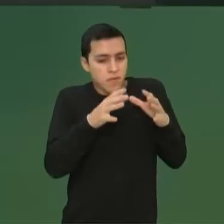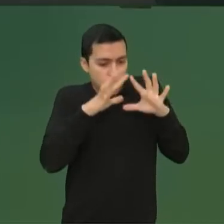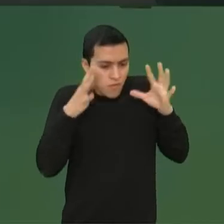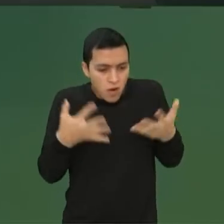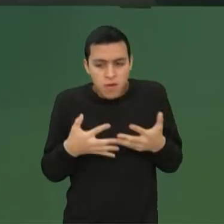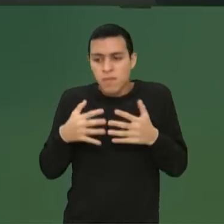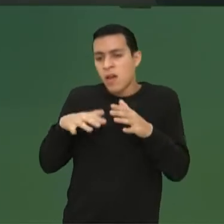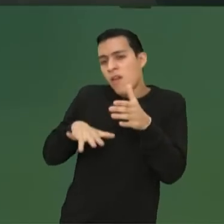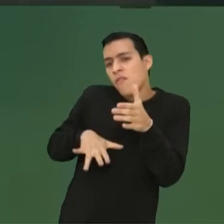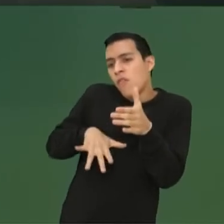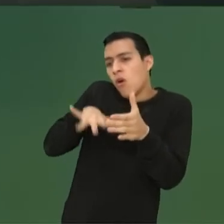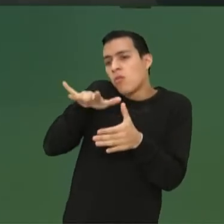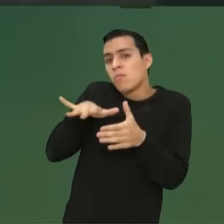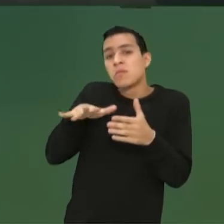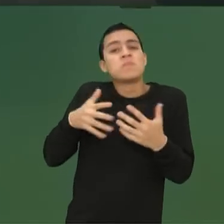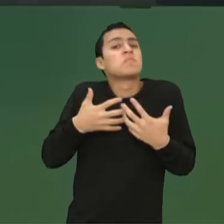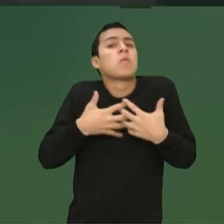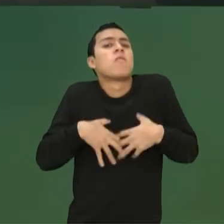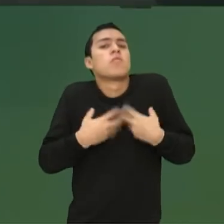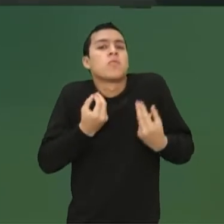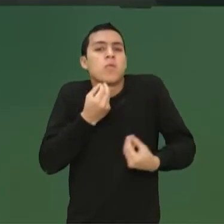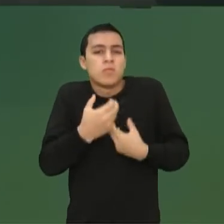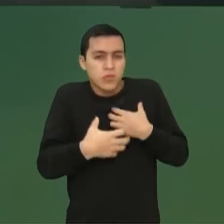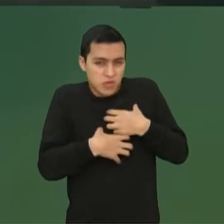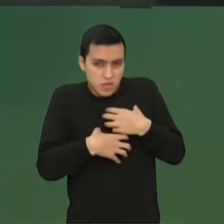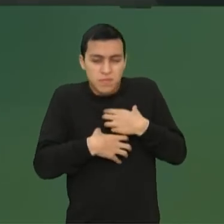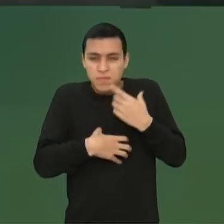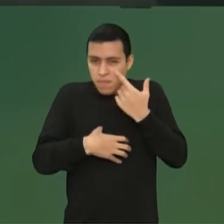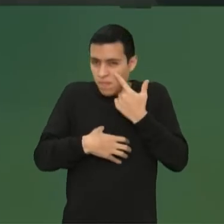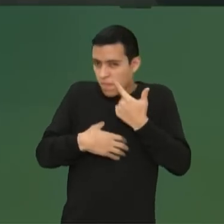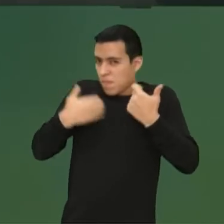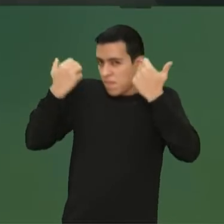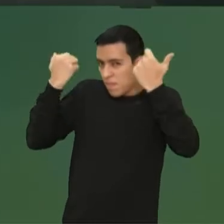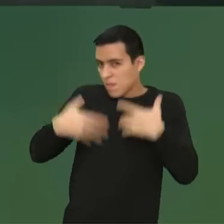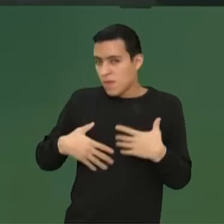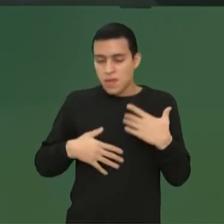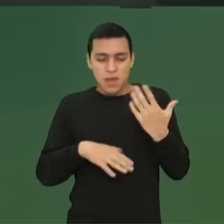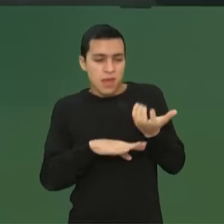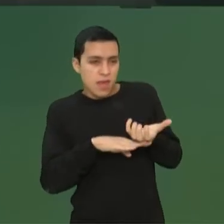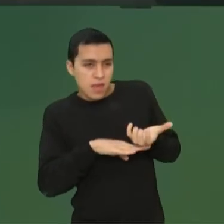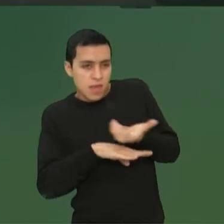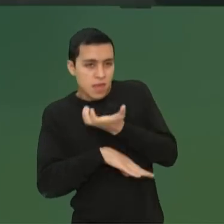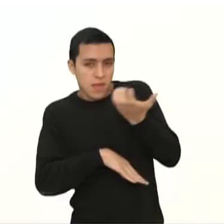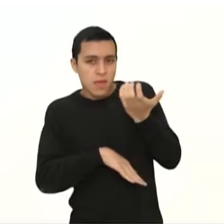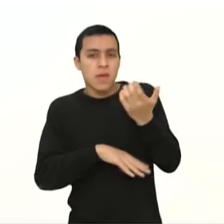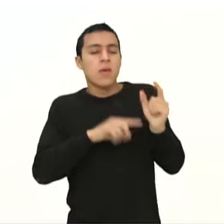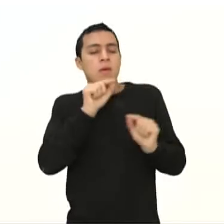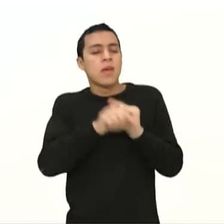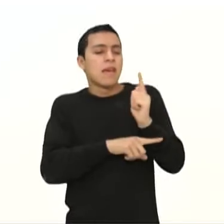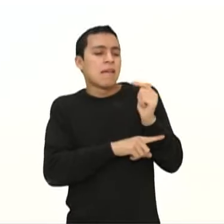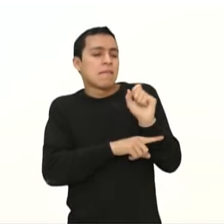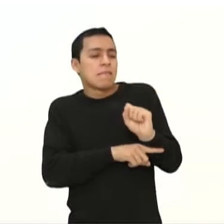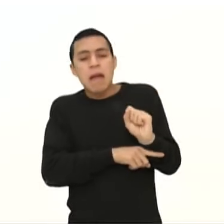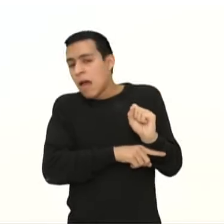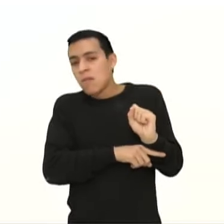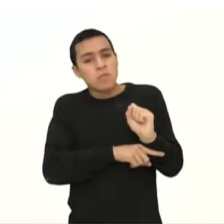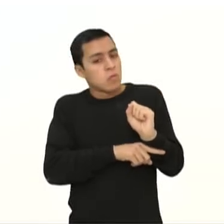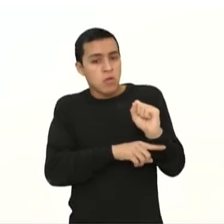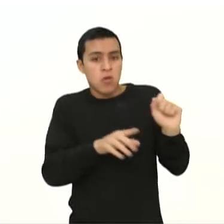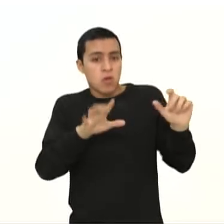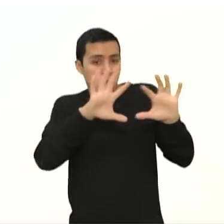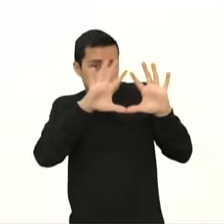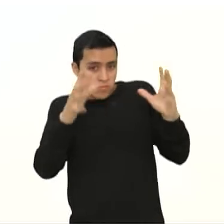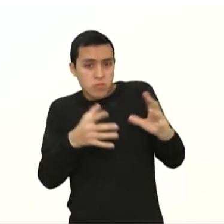três estados se comportam? Acompanhe aqui comigo que eu vou falar agora então do estado gasoso. Então um gás ocupa todo o volume